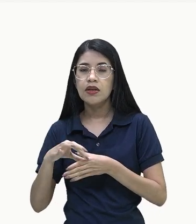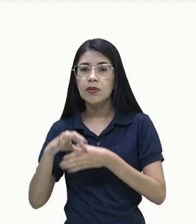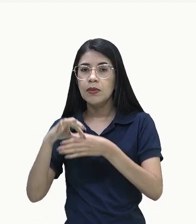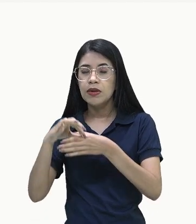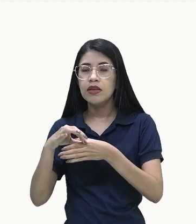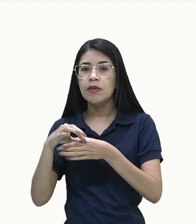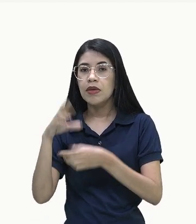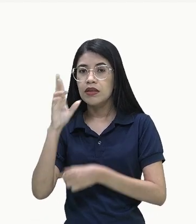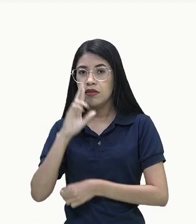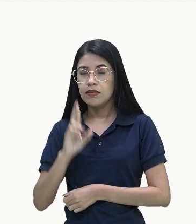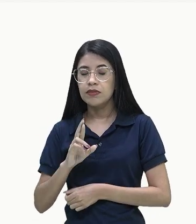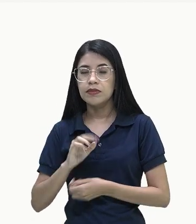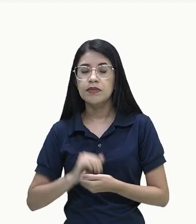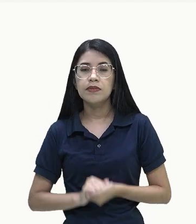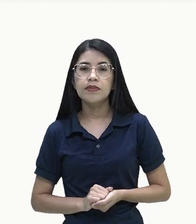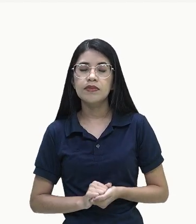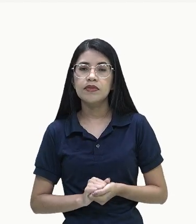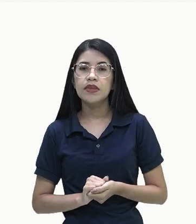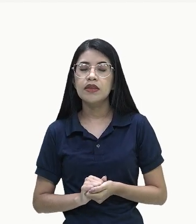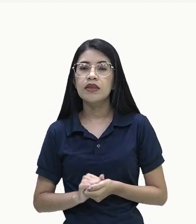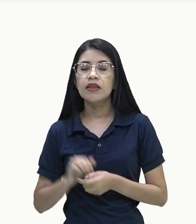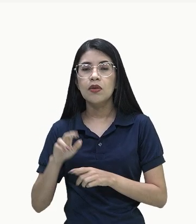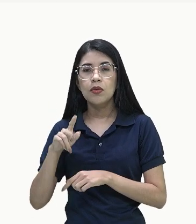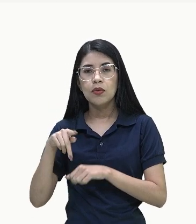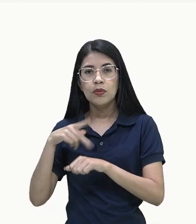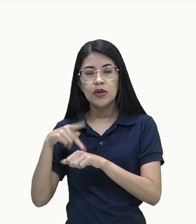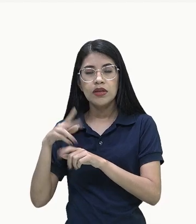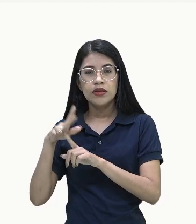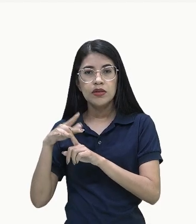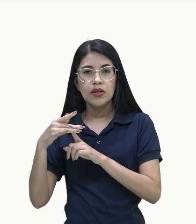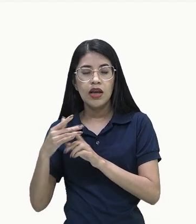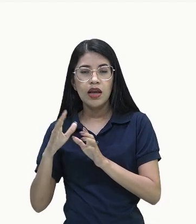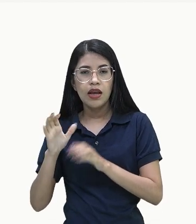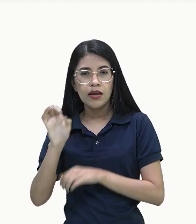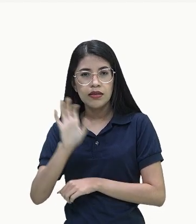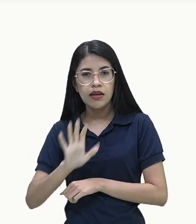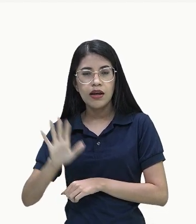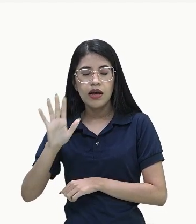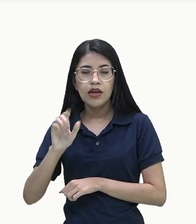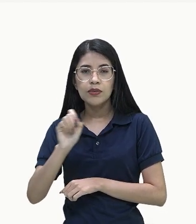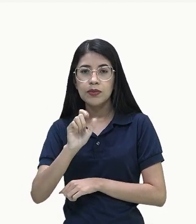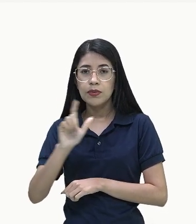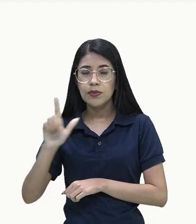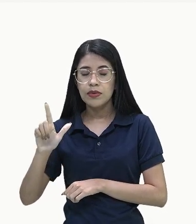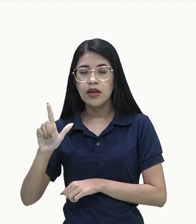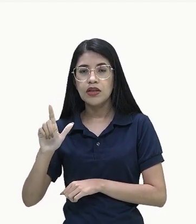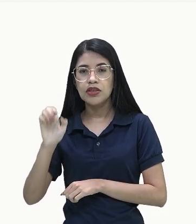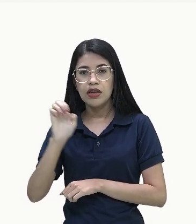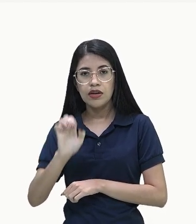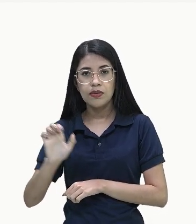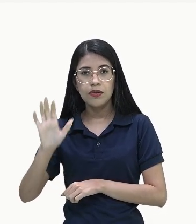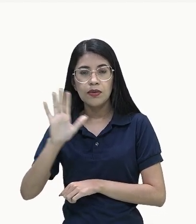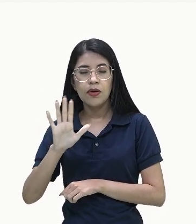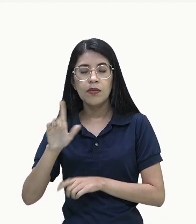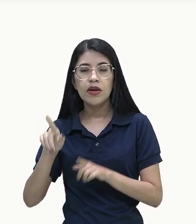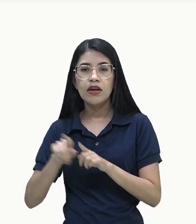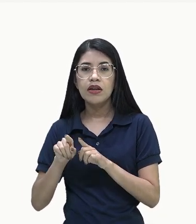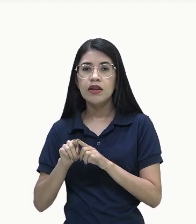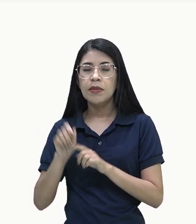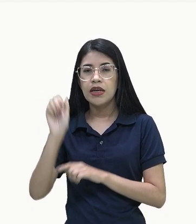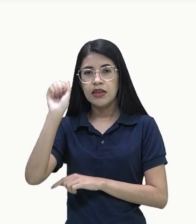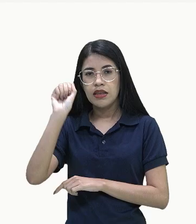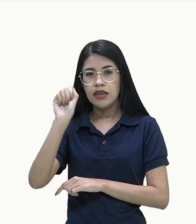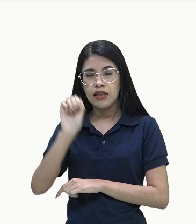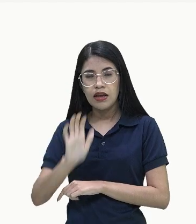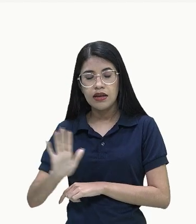pela União Soviética. E os países socialistas se concentravam ali no leste do continente europeu, na parte central da